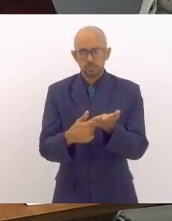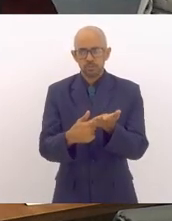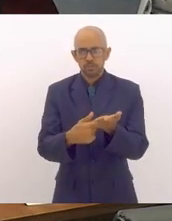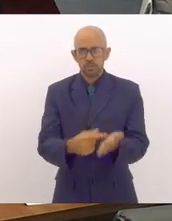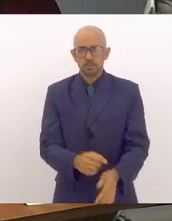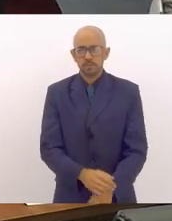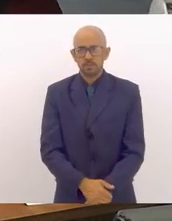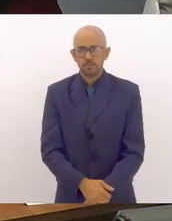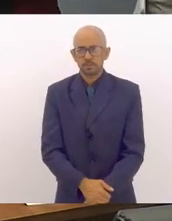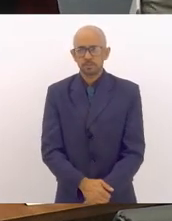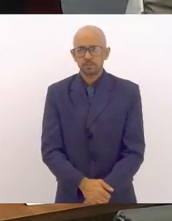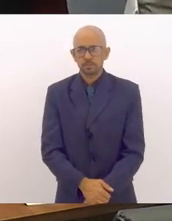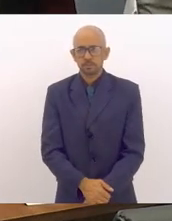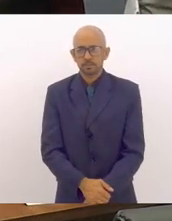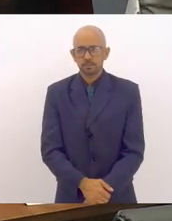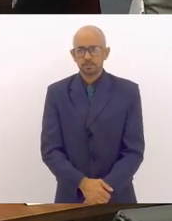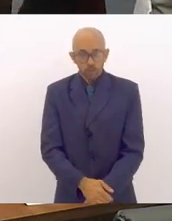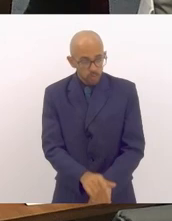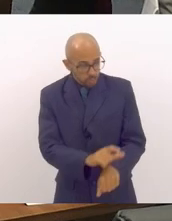Acabei de contar.